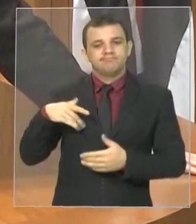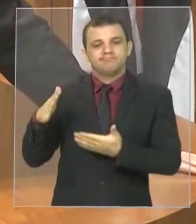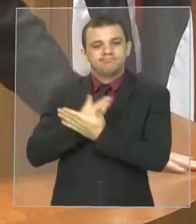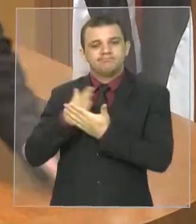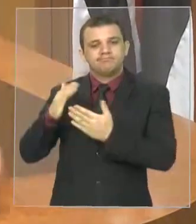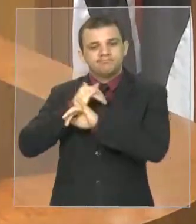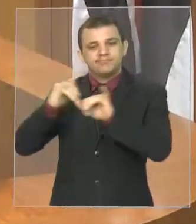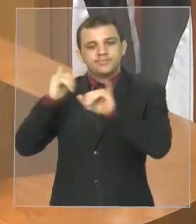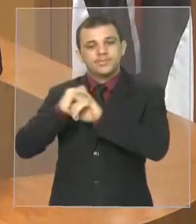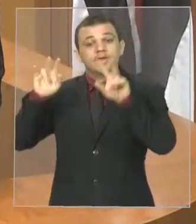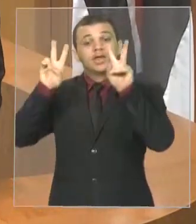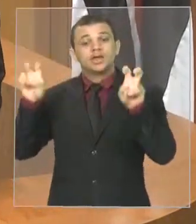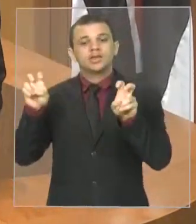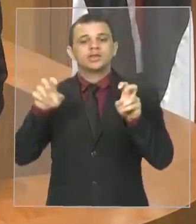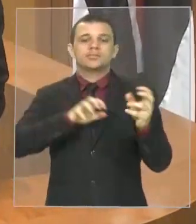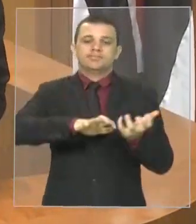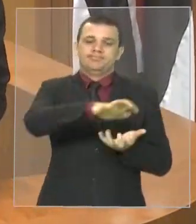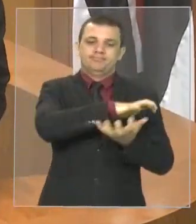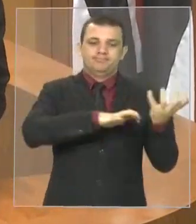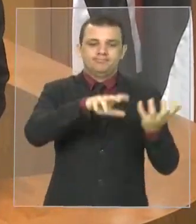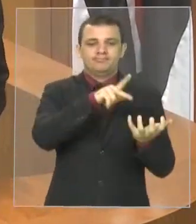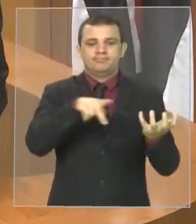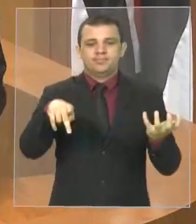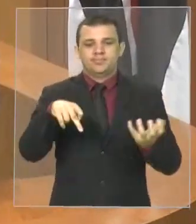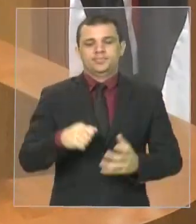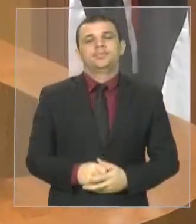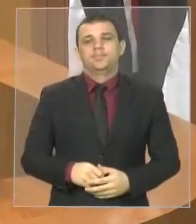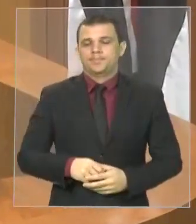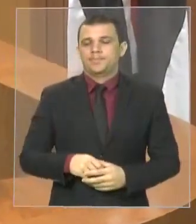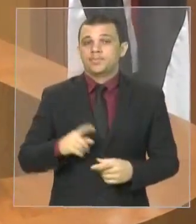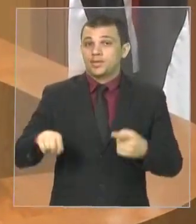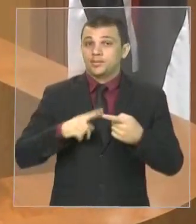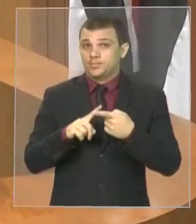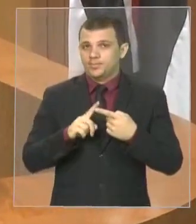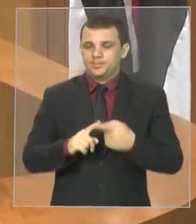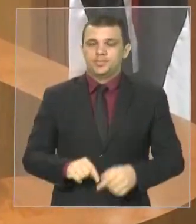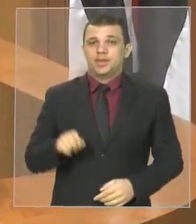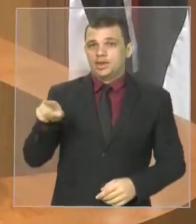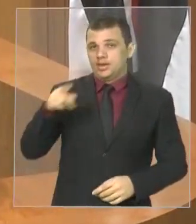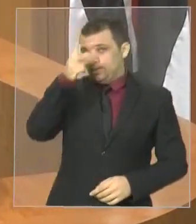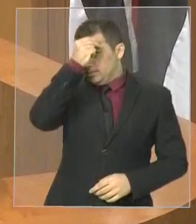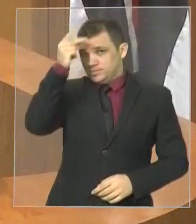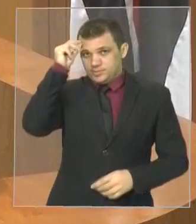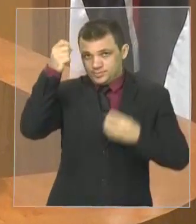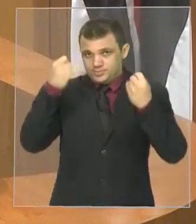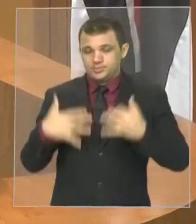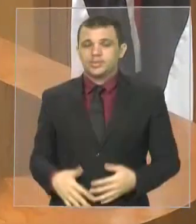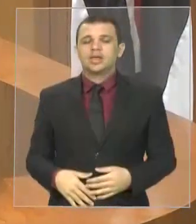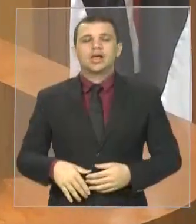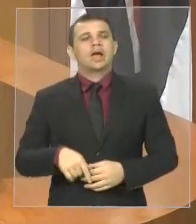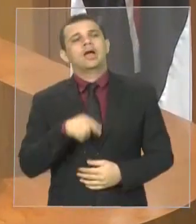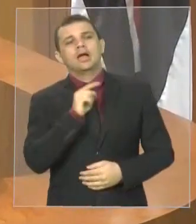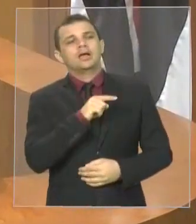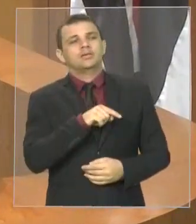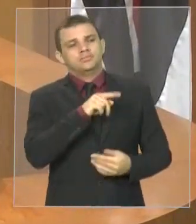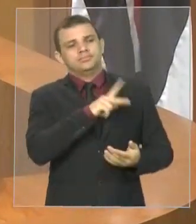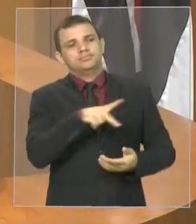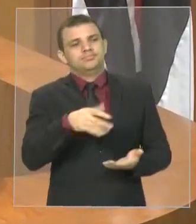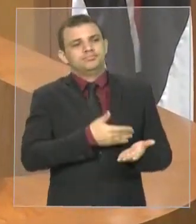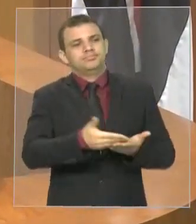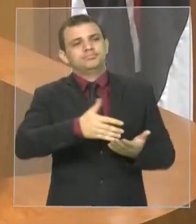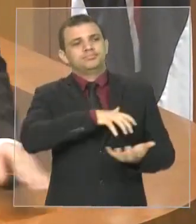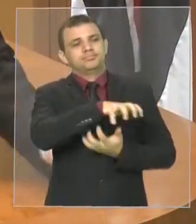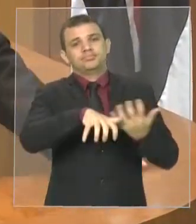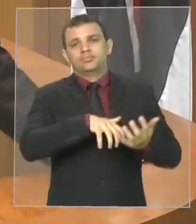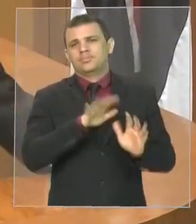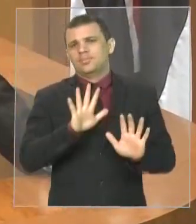Primeiro, de que os professores, ao tomar essa medida, que nada mais